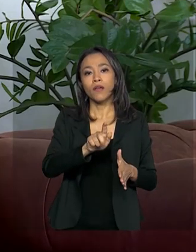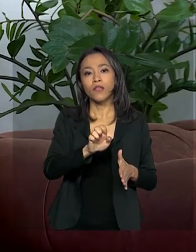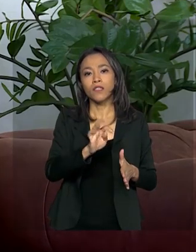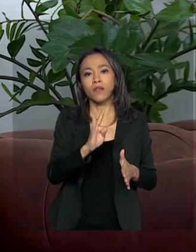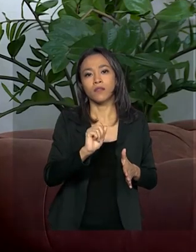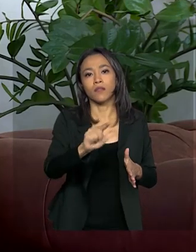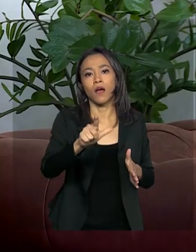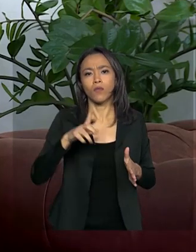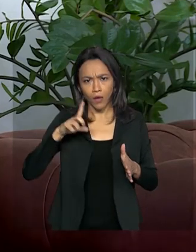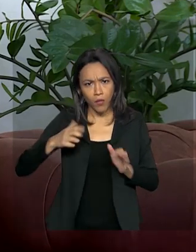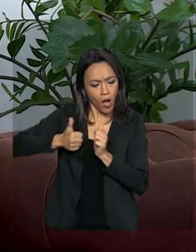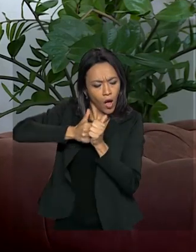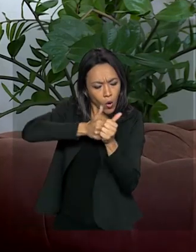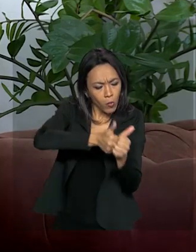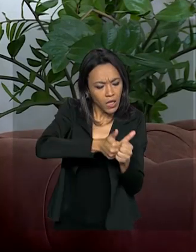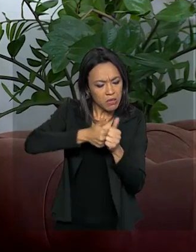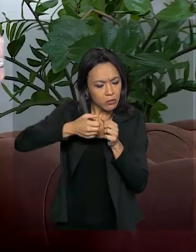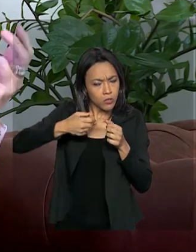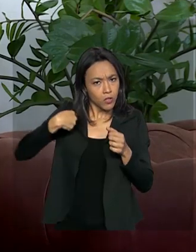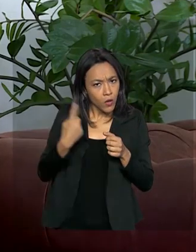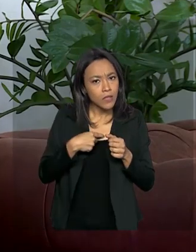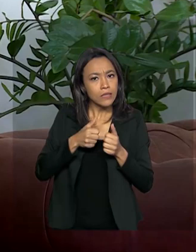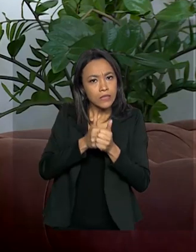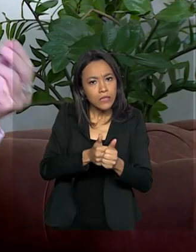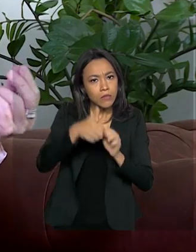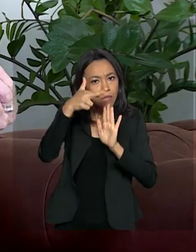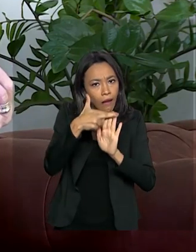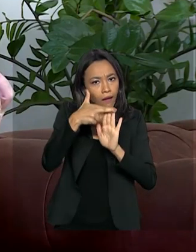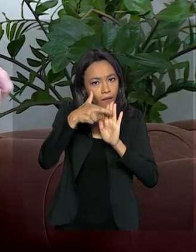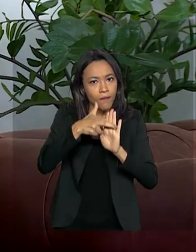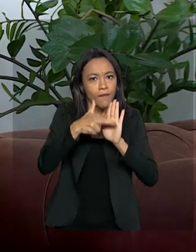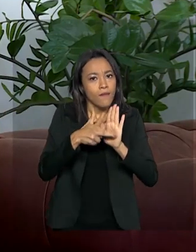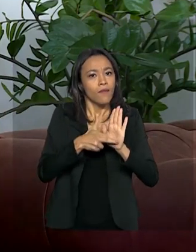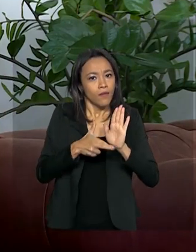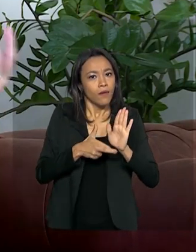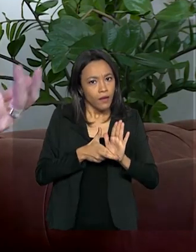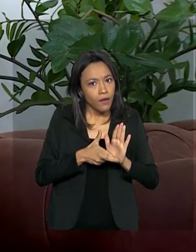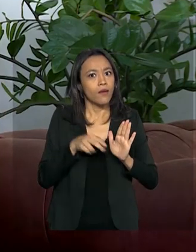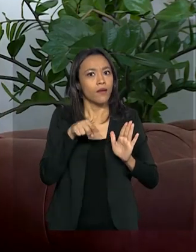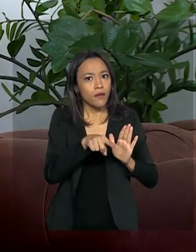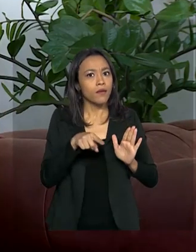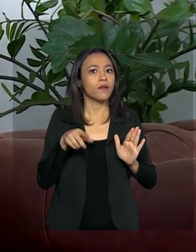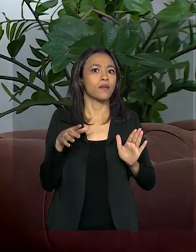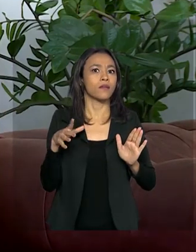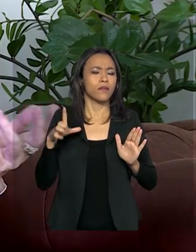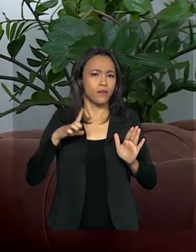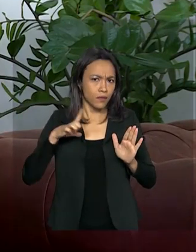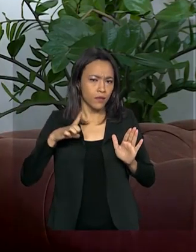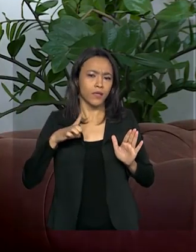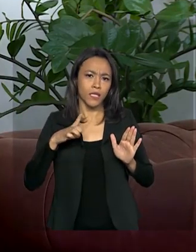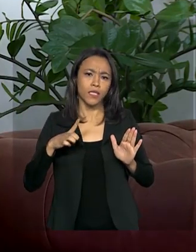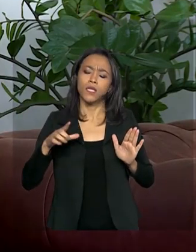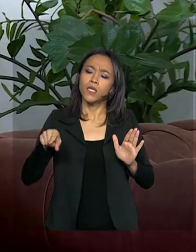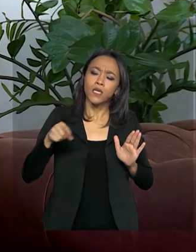acompanhamento muito rígido nós temos as regras e os limites de resíduos da fao é da